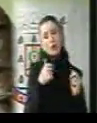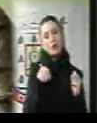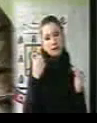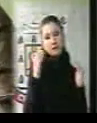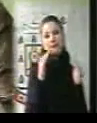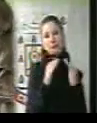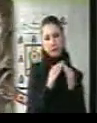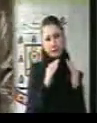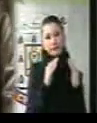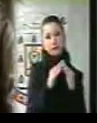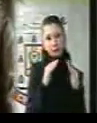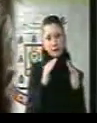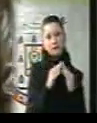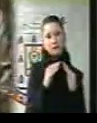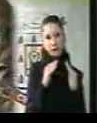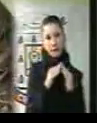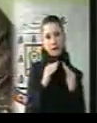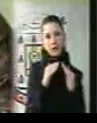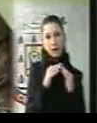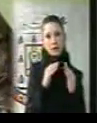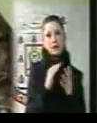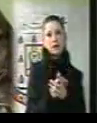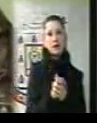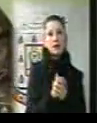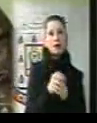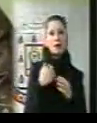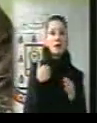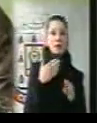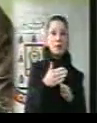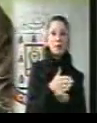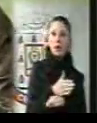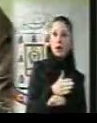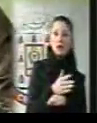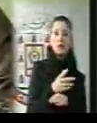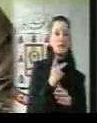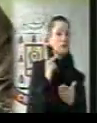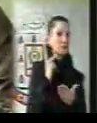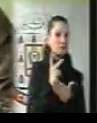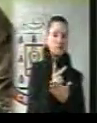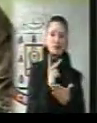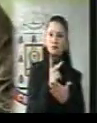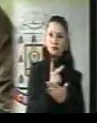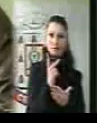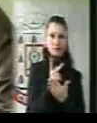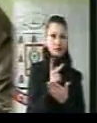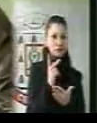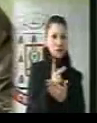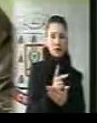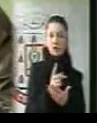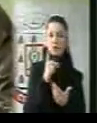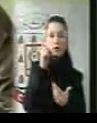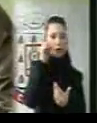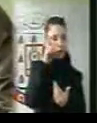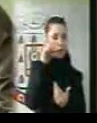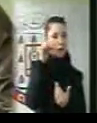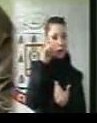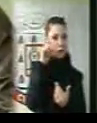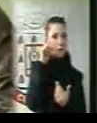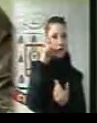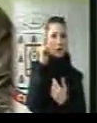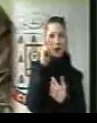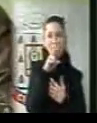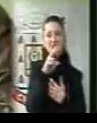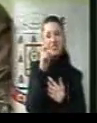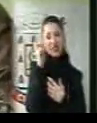eu moro. Ali eu moro no bairro Nossa Senhora da Salete e passo ali. Então eu passo constantemente ali, doutor, todos os dias, e a gente vê